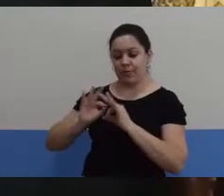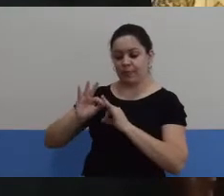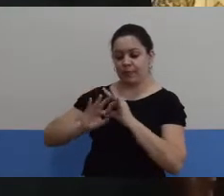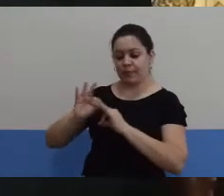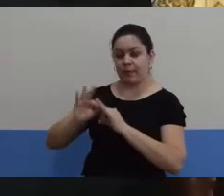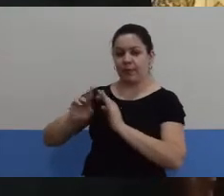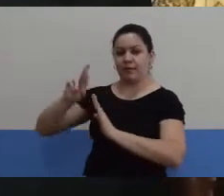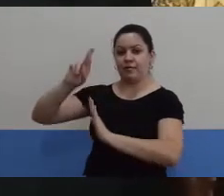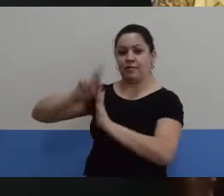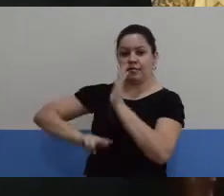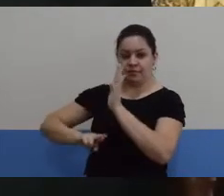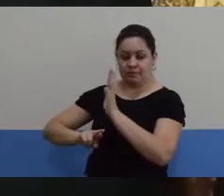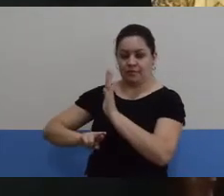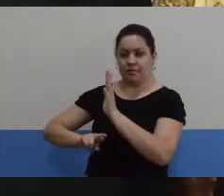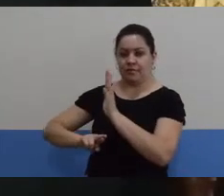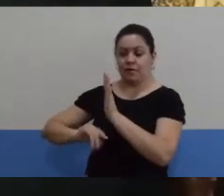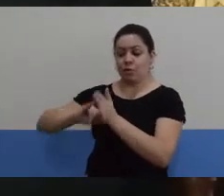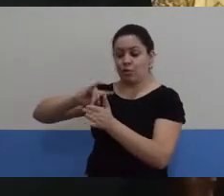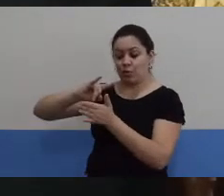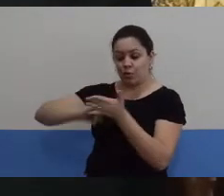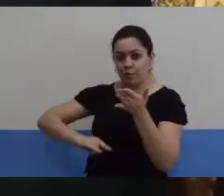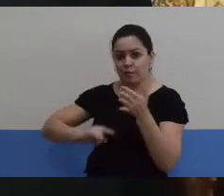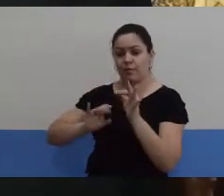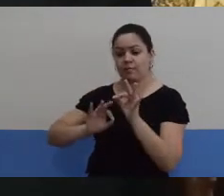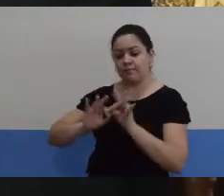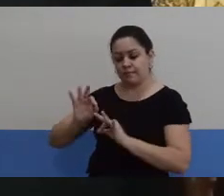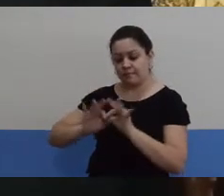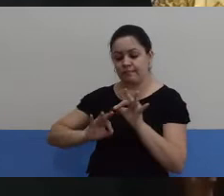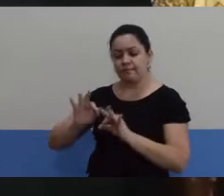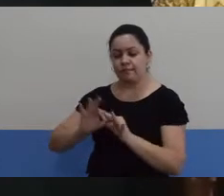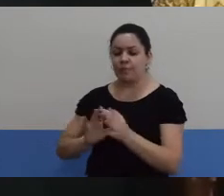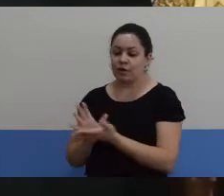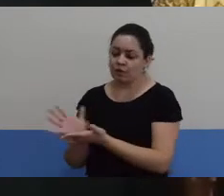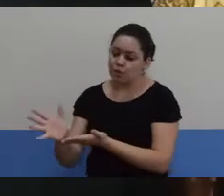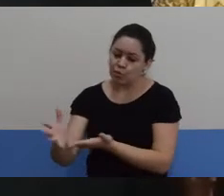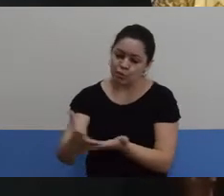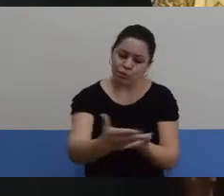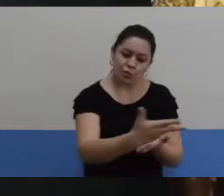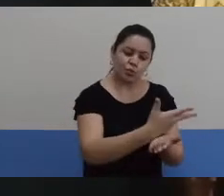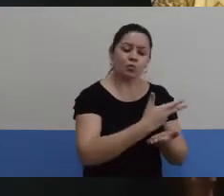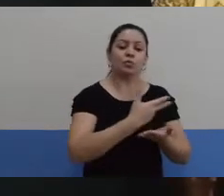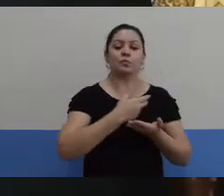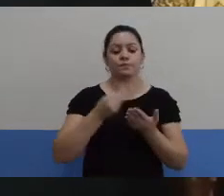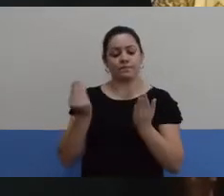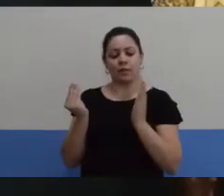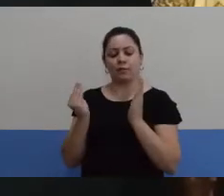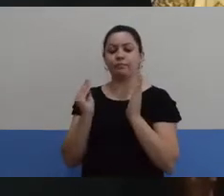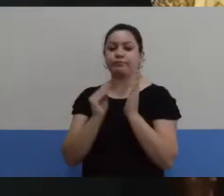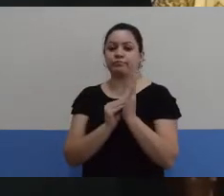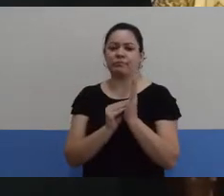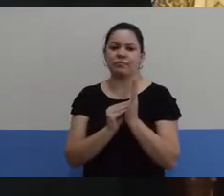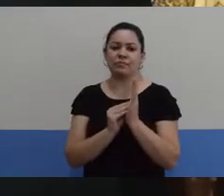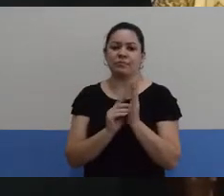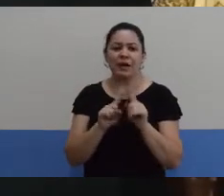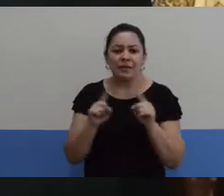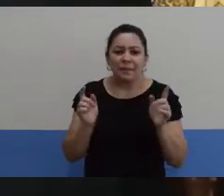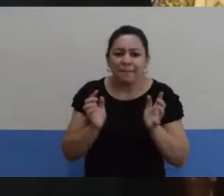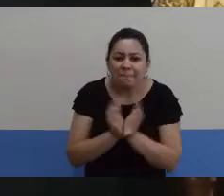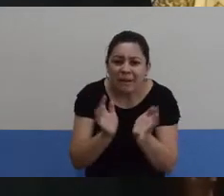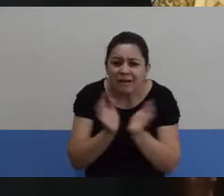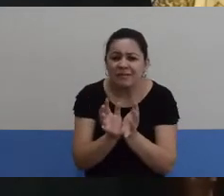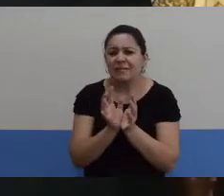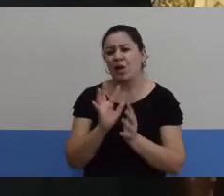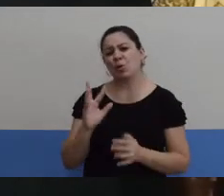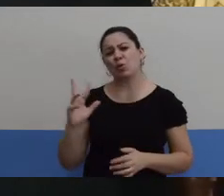relatório, para documentar o que for levantado lá na sua comunidade, na sua paróquia e tal. Agora, quem pode participar são todos.